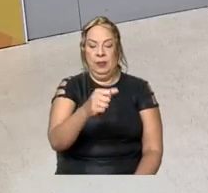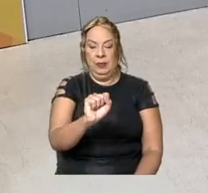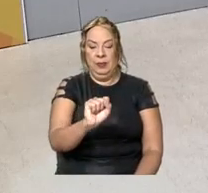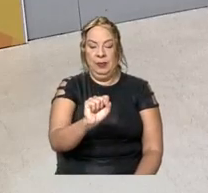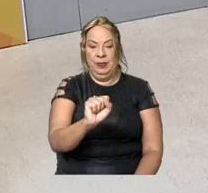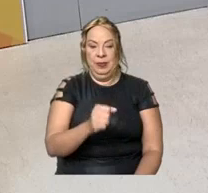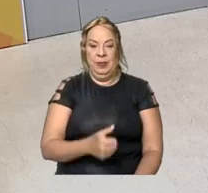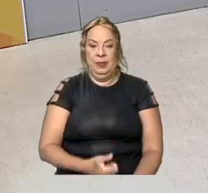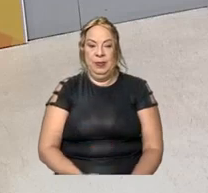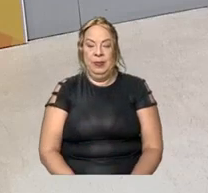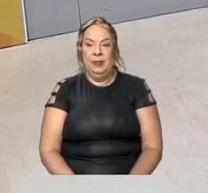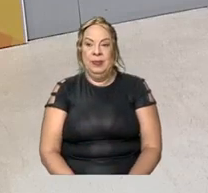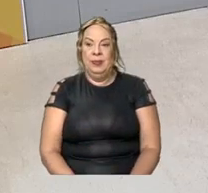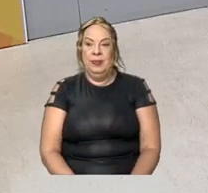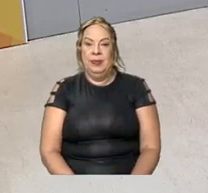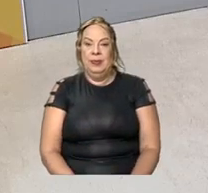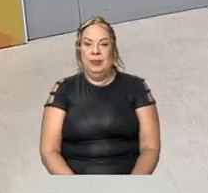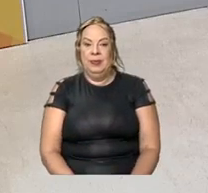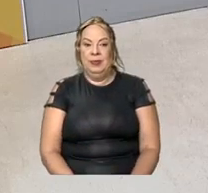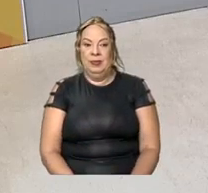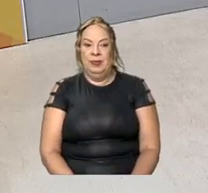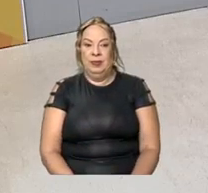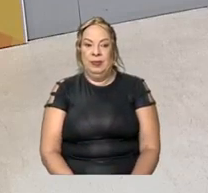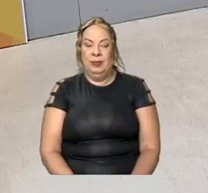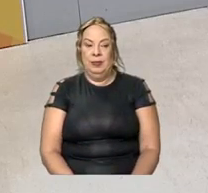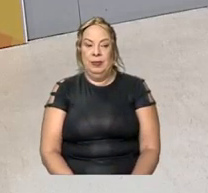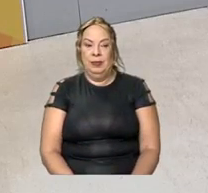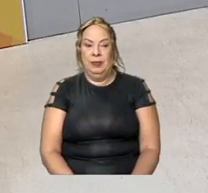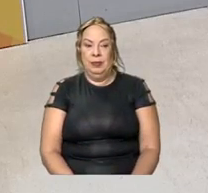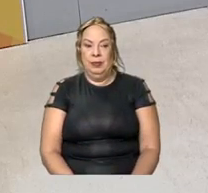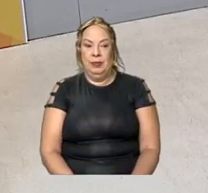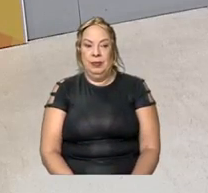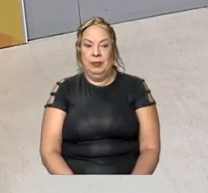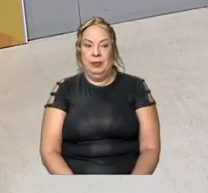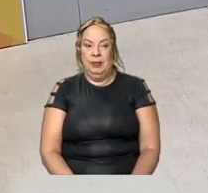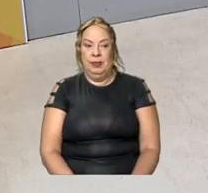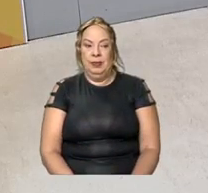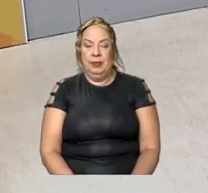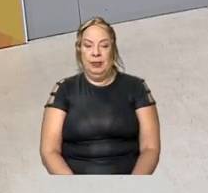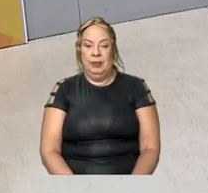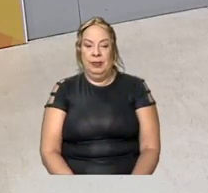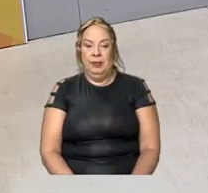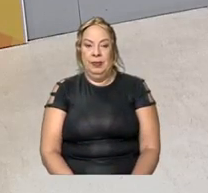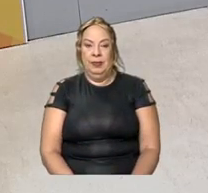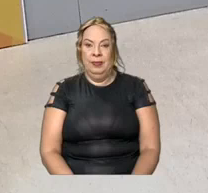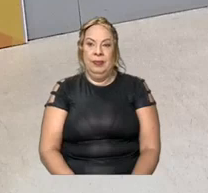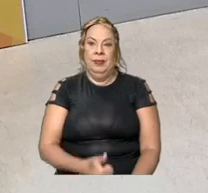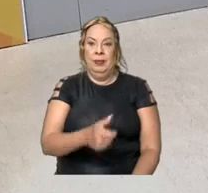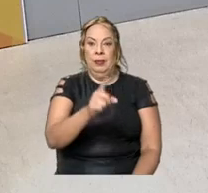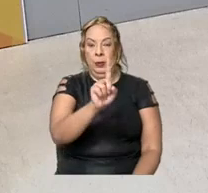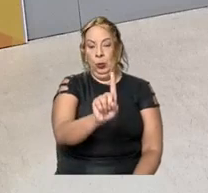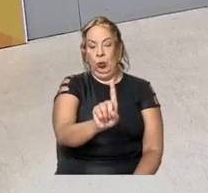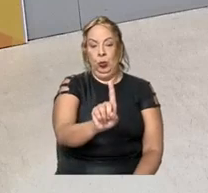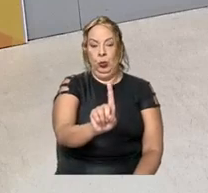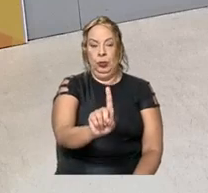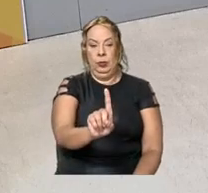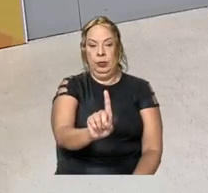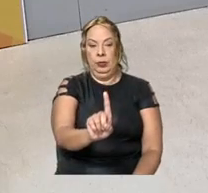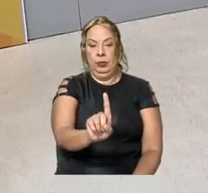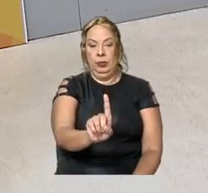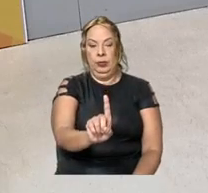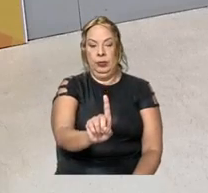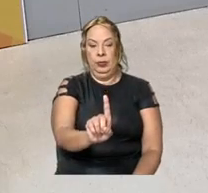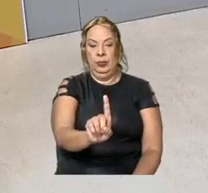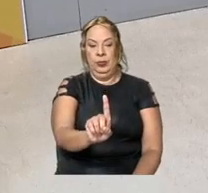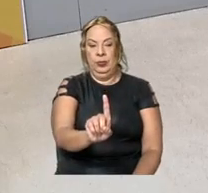28, subiu, 28, valendo, 28, marque também a primeira, número 1, a primeira